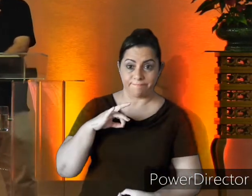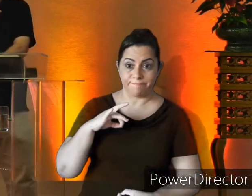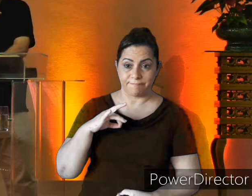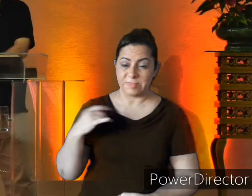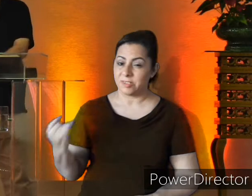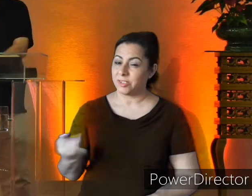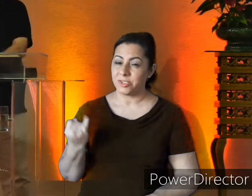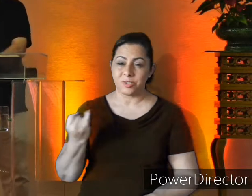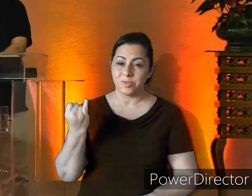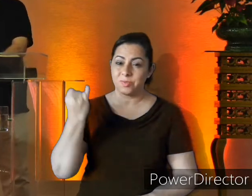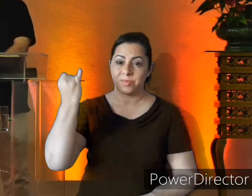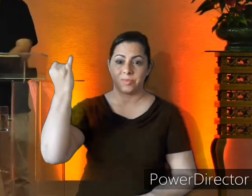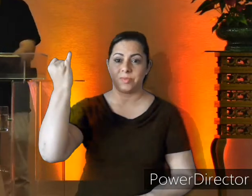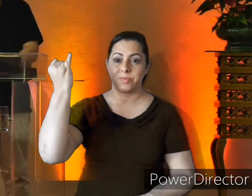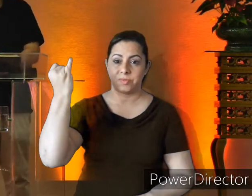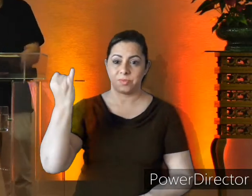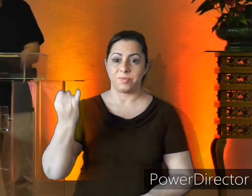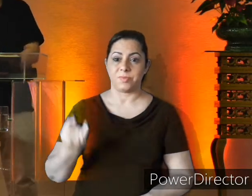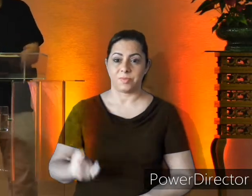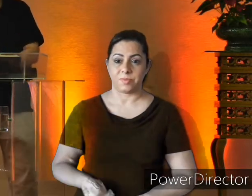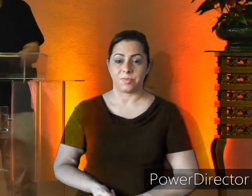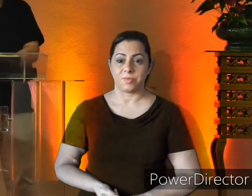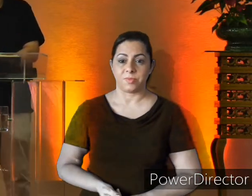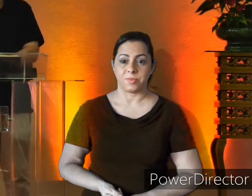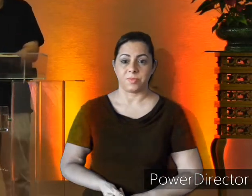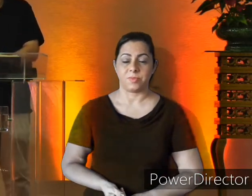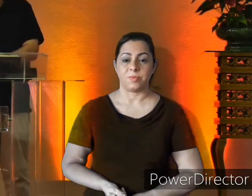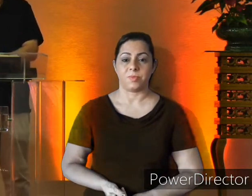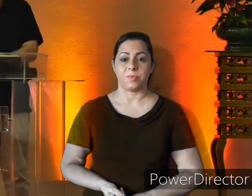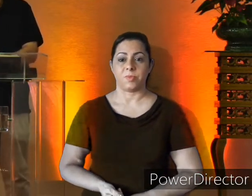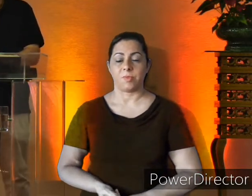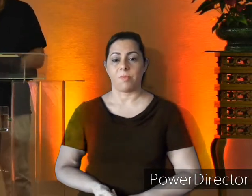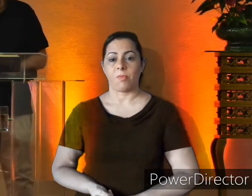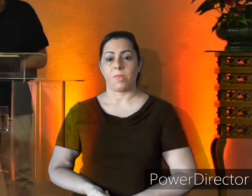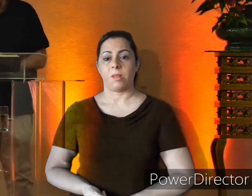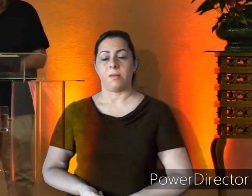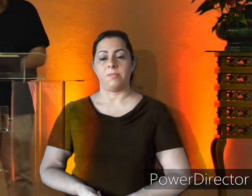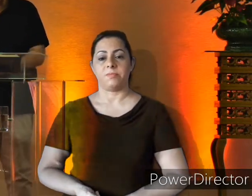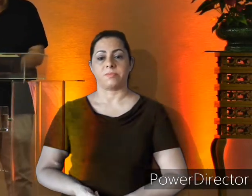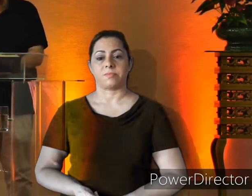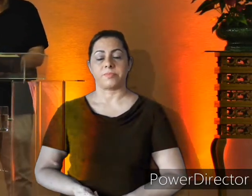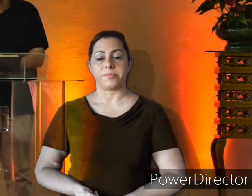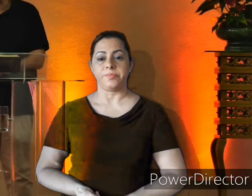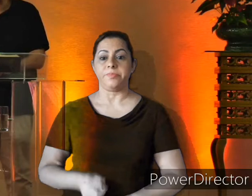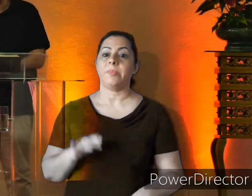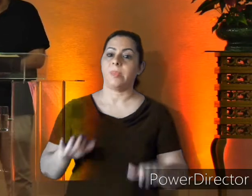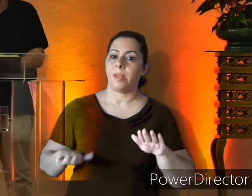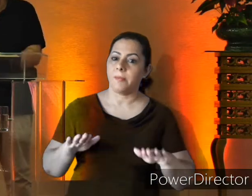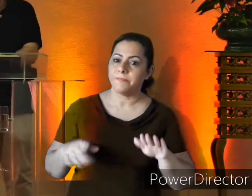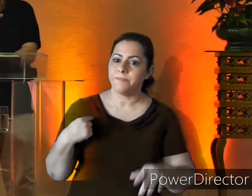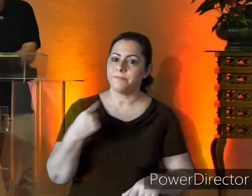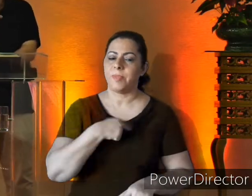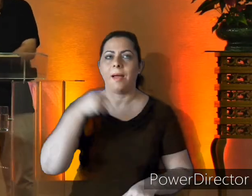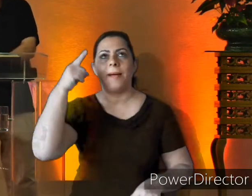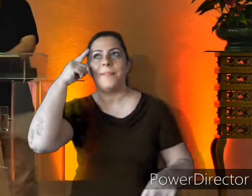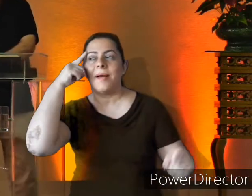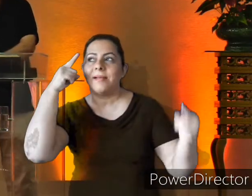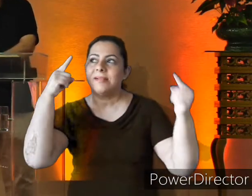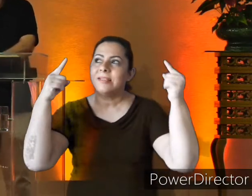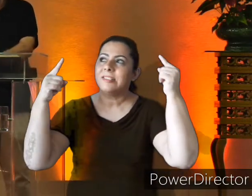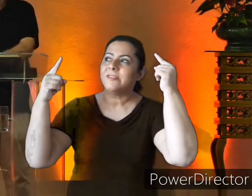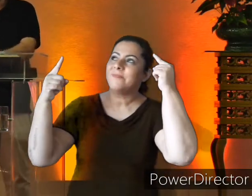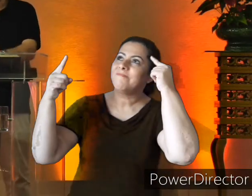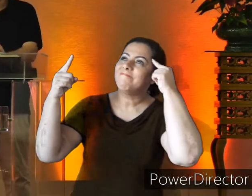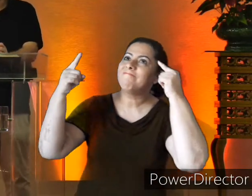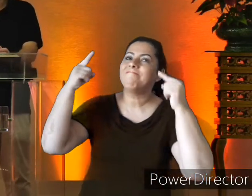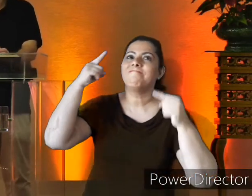é fundamental para as nossas vidas, para não pensarmos, acharmos que o que acontece conosco